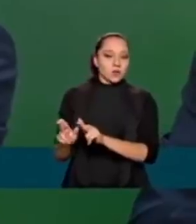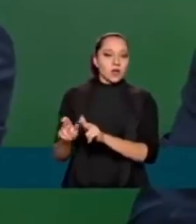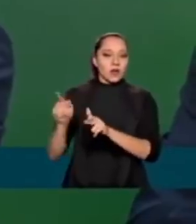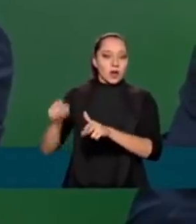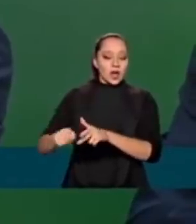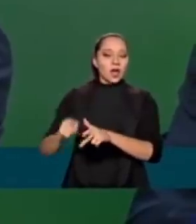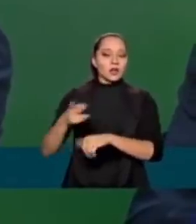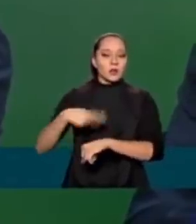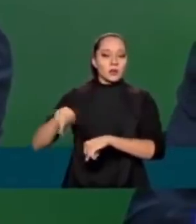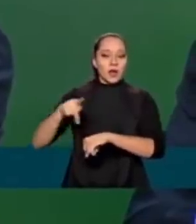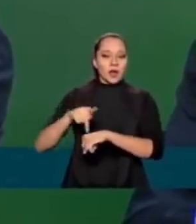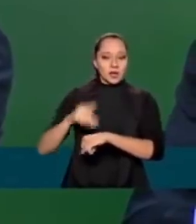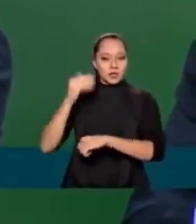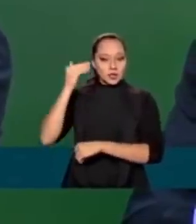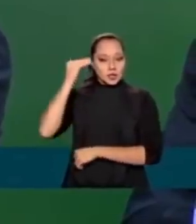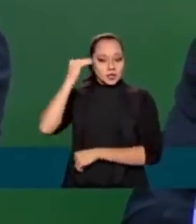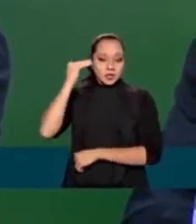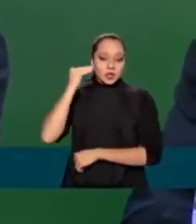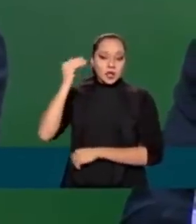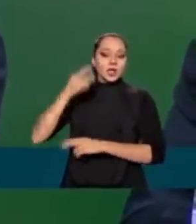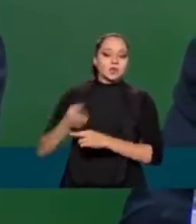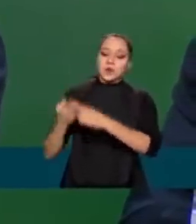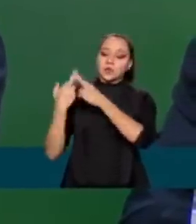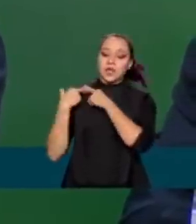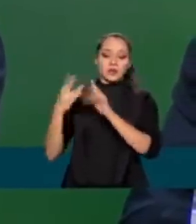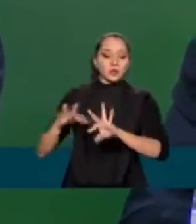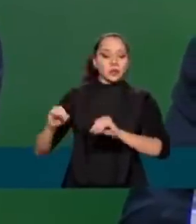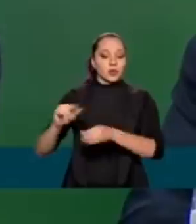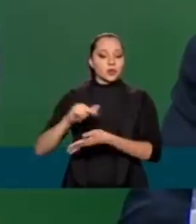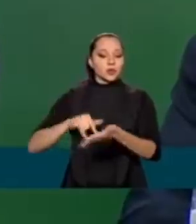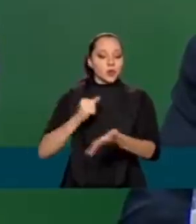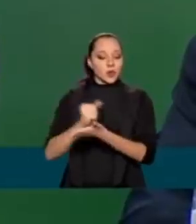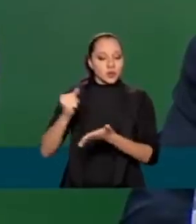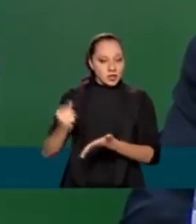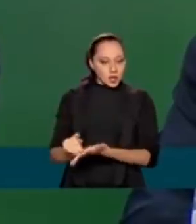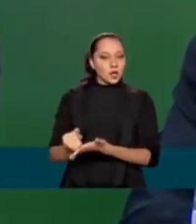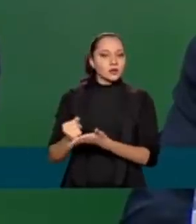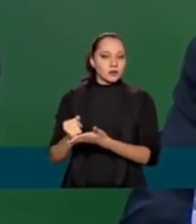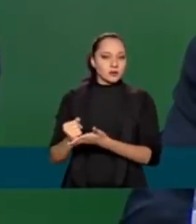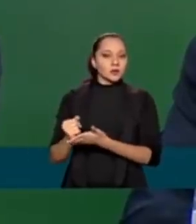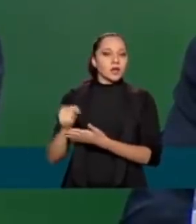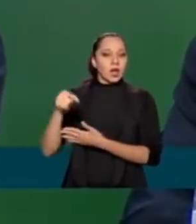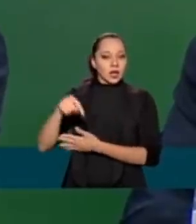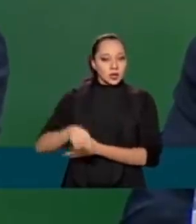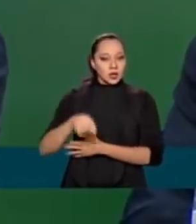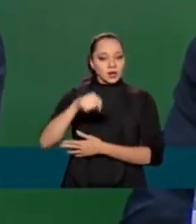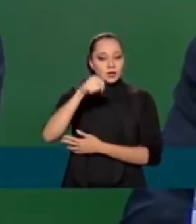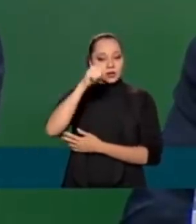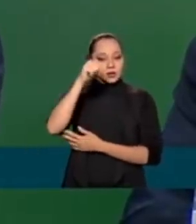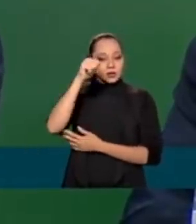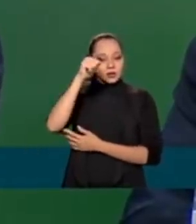localizada em Singapura, responsável por todos os contratos da Barak Biotech no